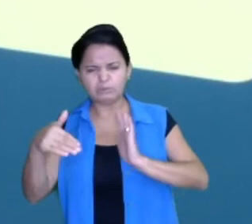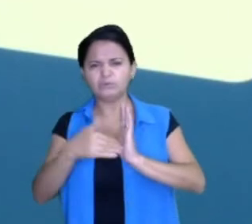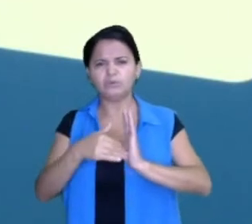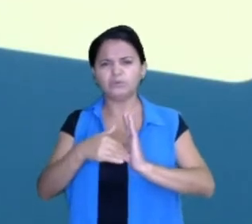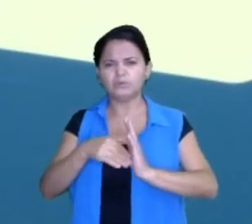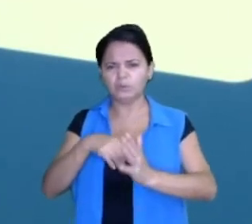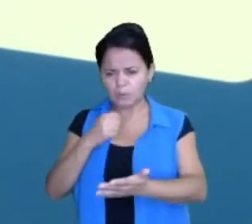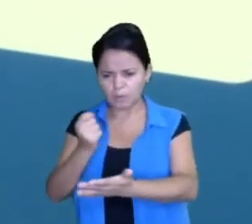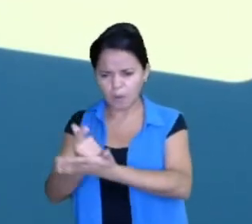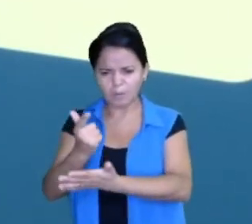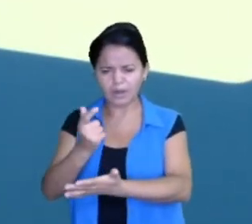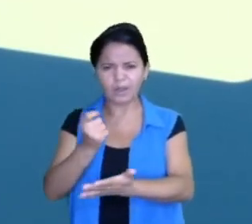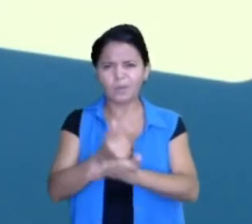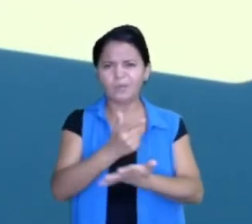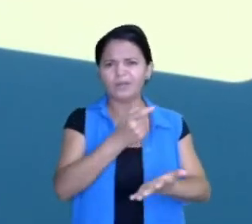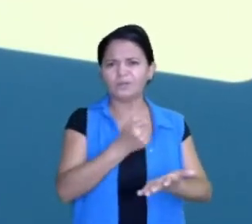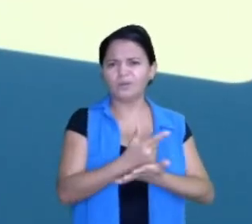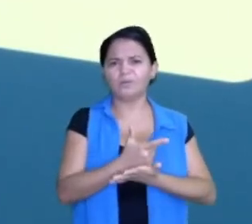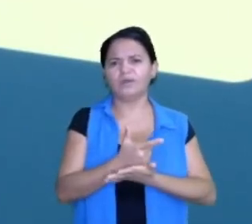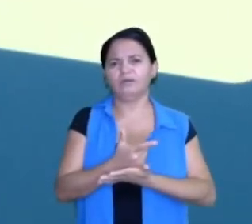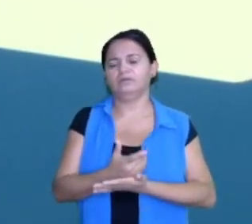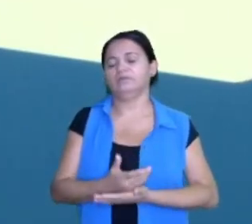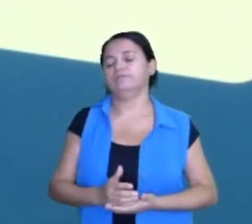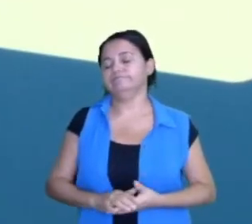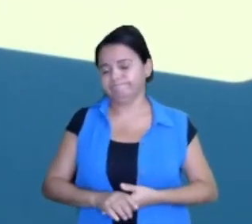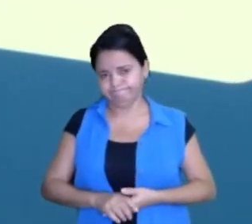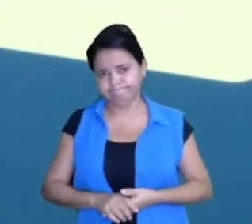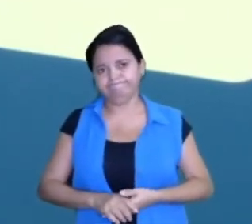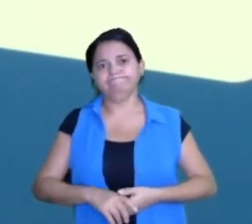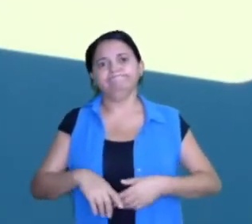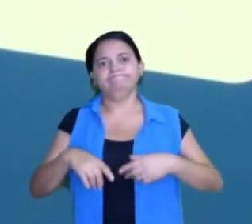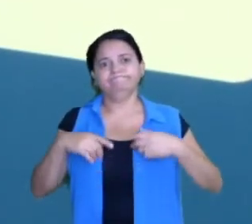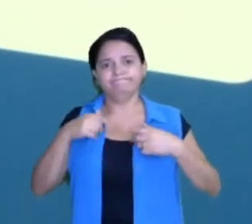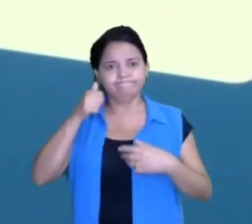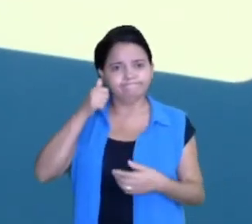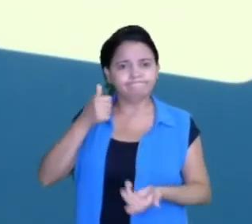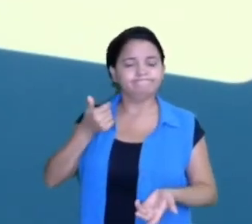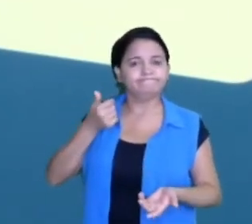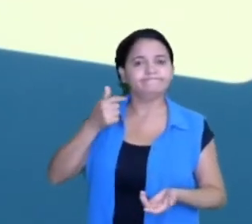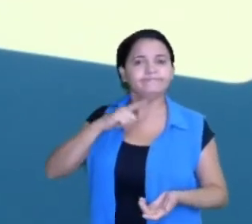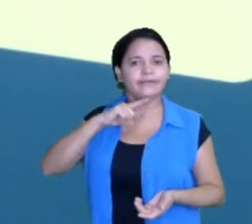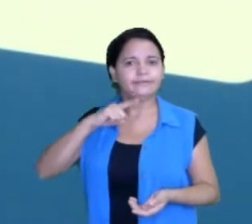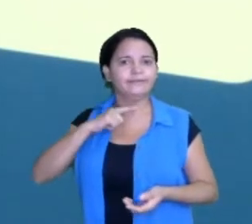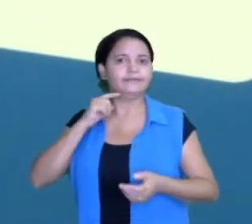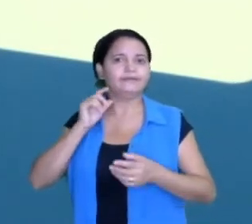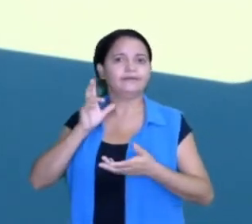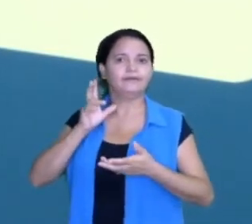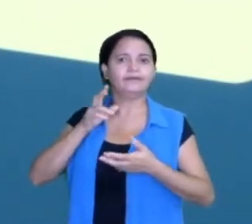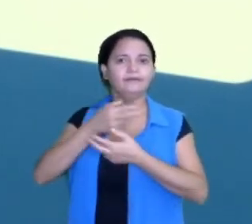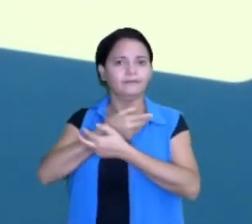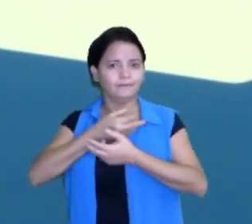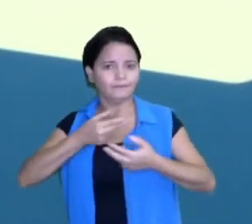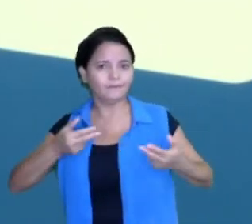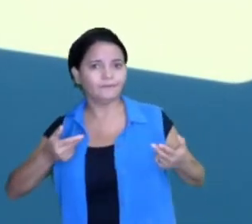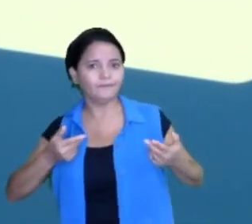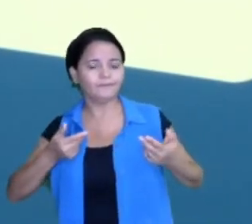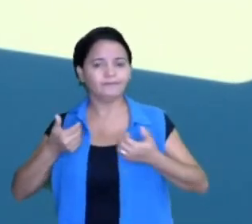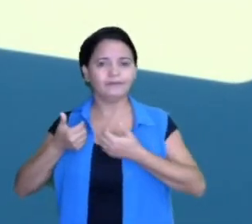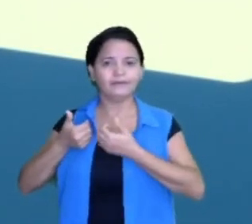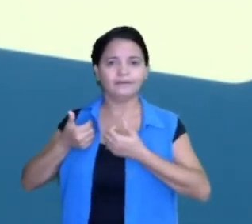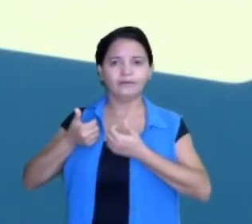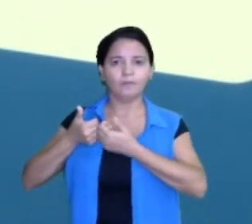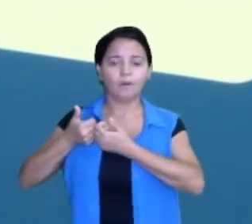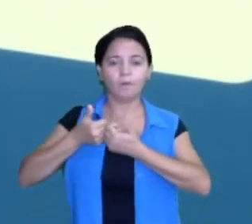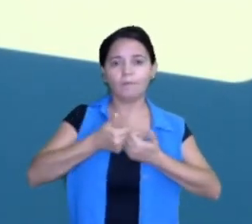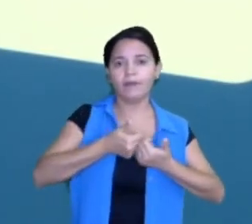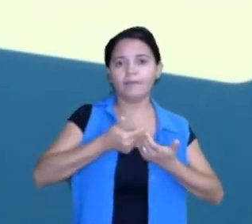ser adquiridos por meio da Companhia das Índias Ocidentais, né? Aquela companhia,